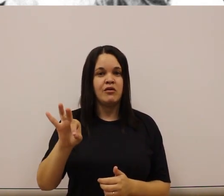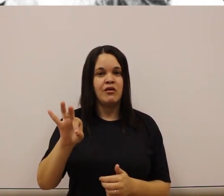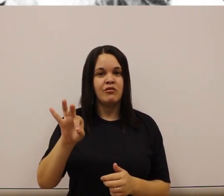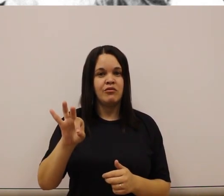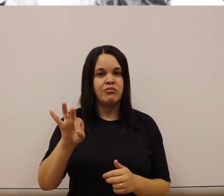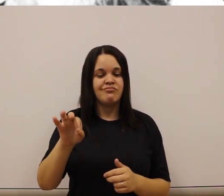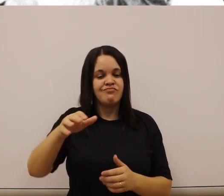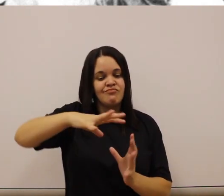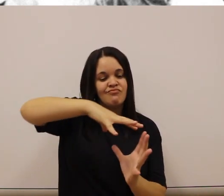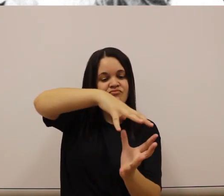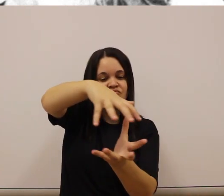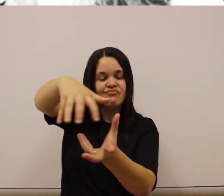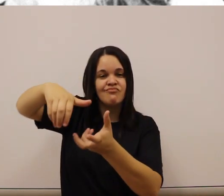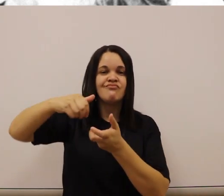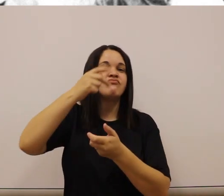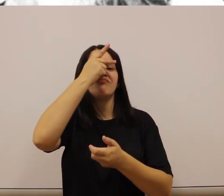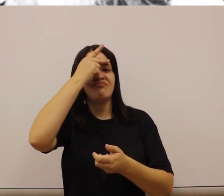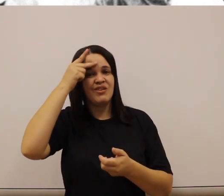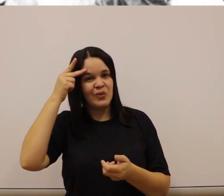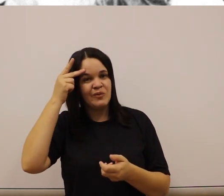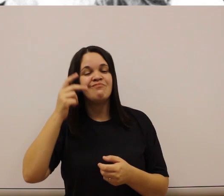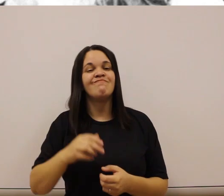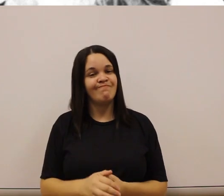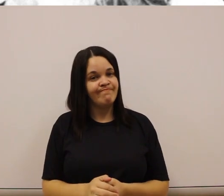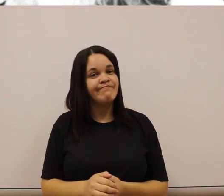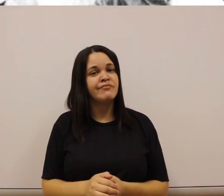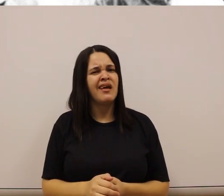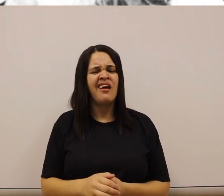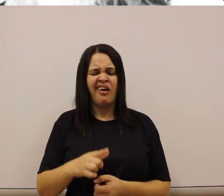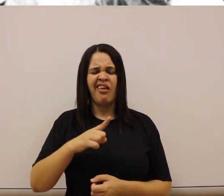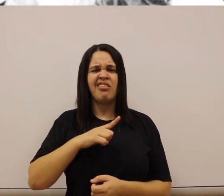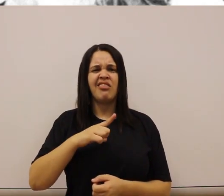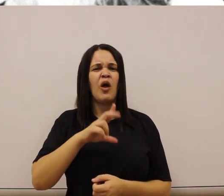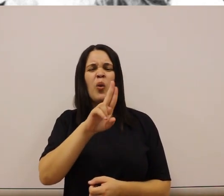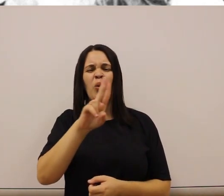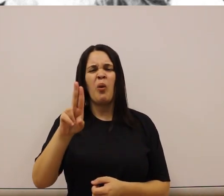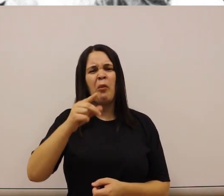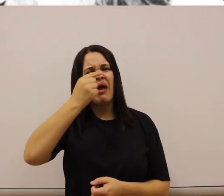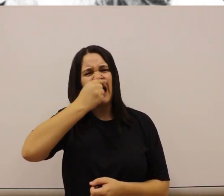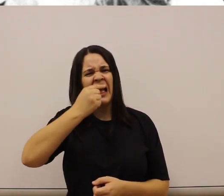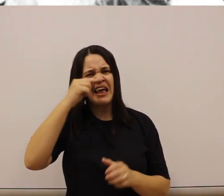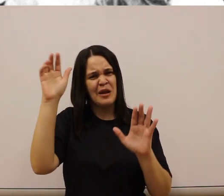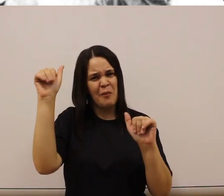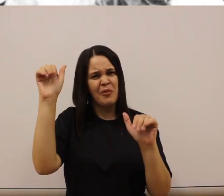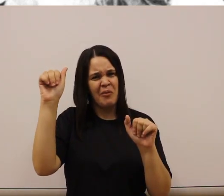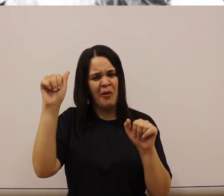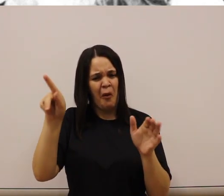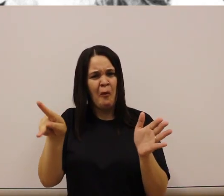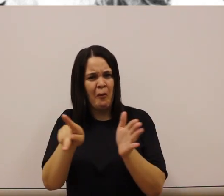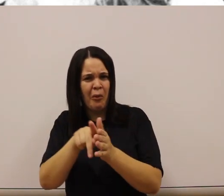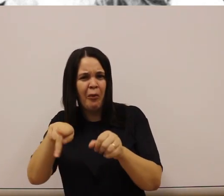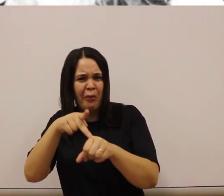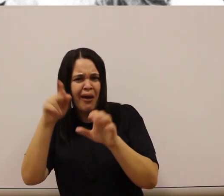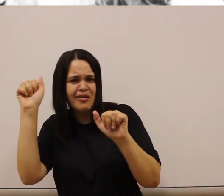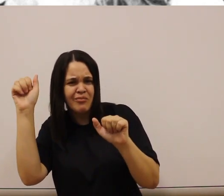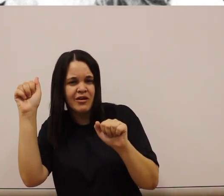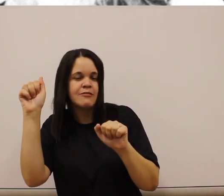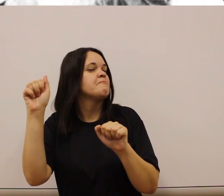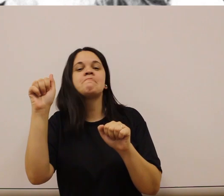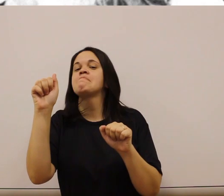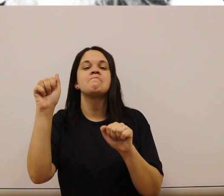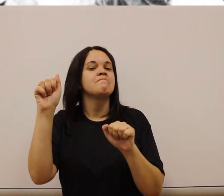27% da população mundial. Apesar dela ter esse nome, gripe espanhola, ela não surgiu na Espanha.